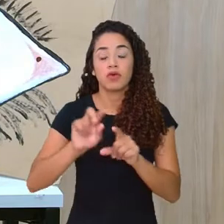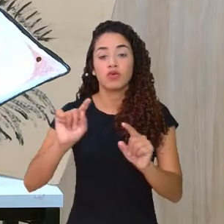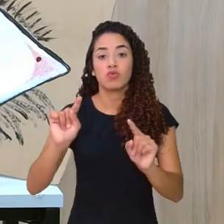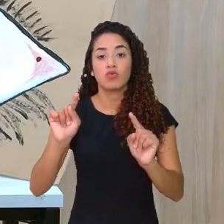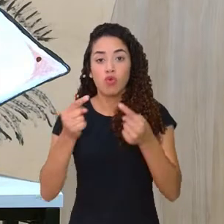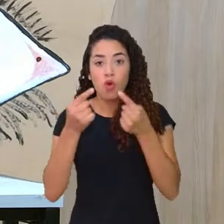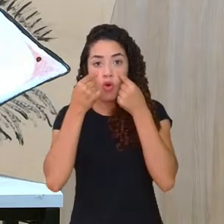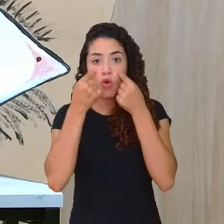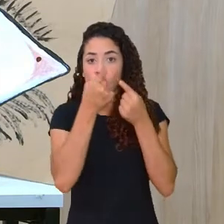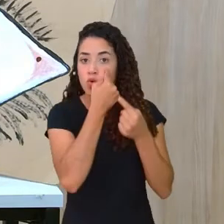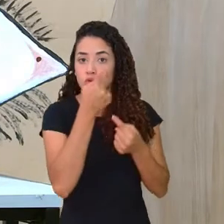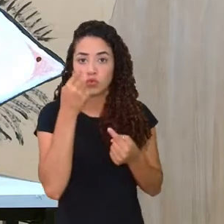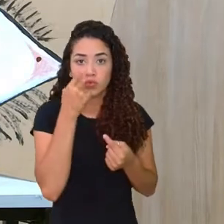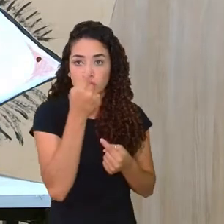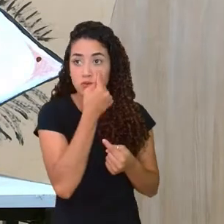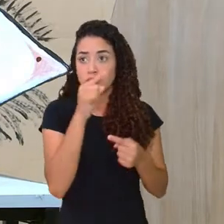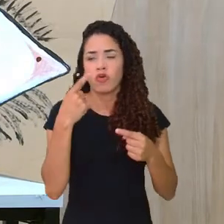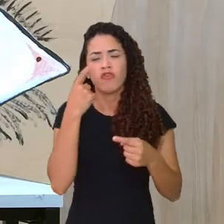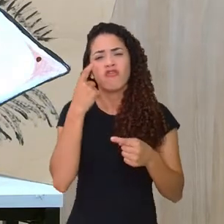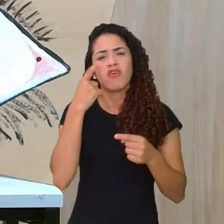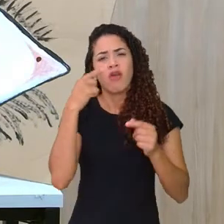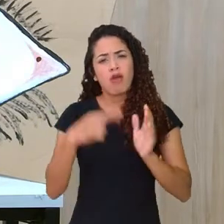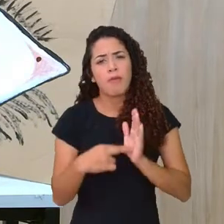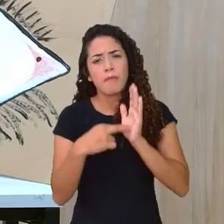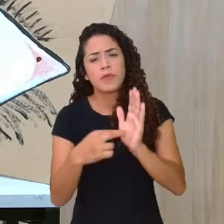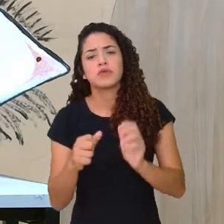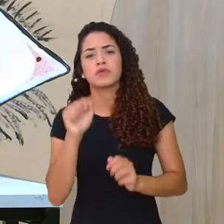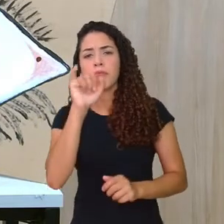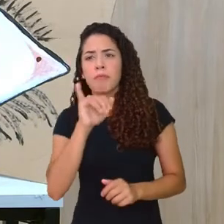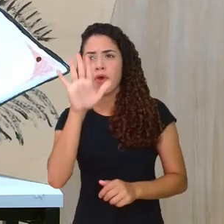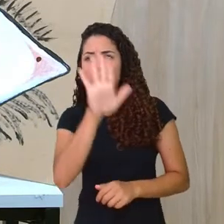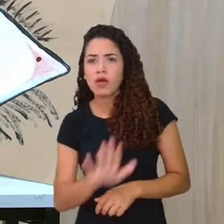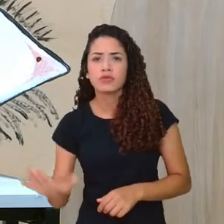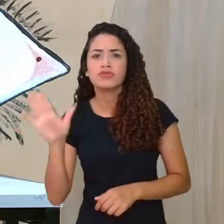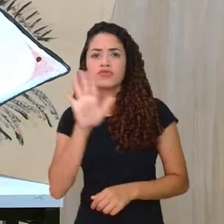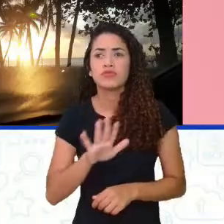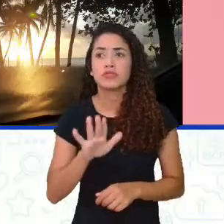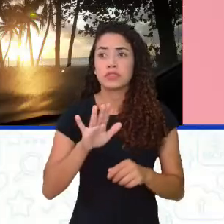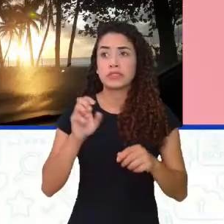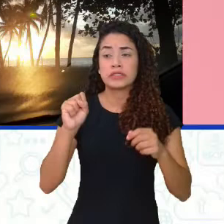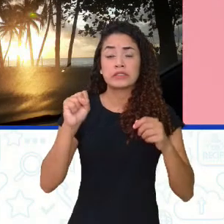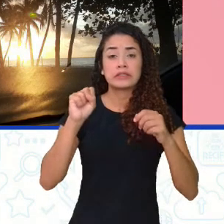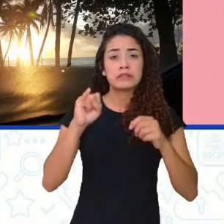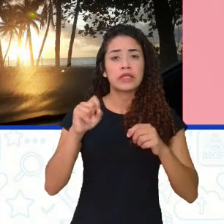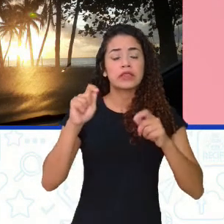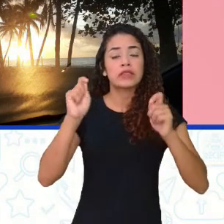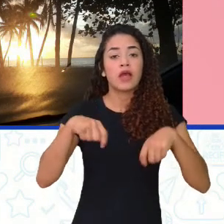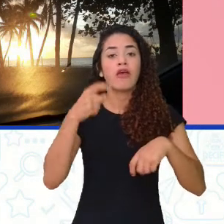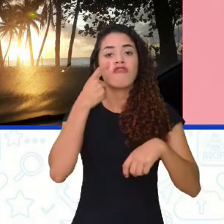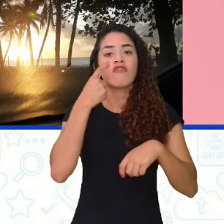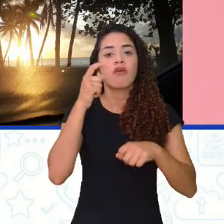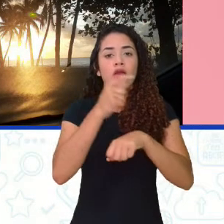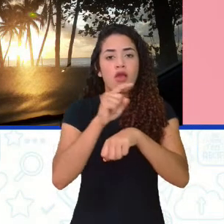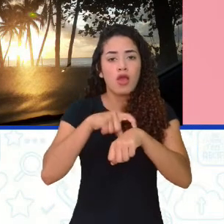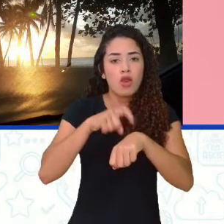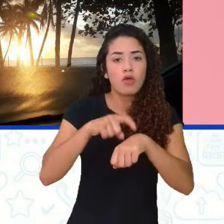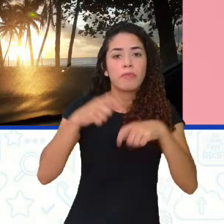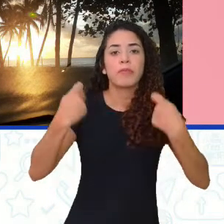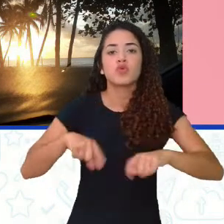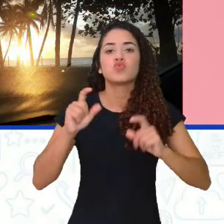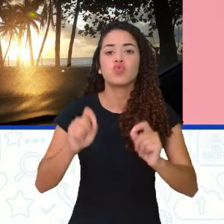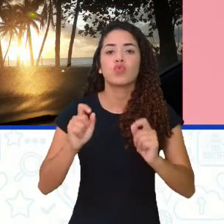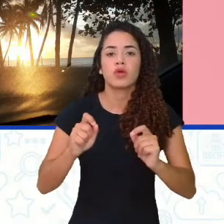uma representação que, para a gente poder, né, enxergar esse relógio, foi preciso que essa luz, né,